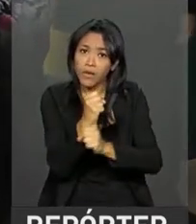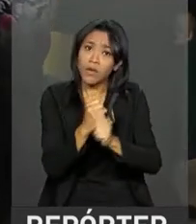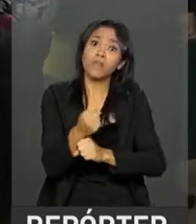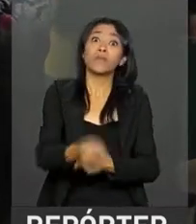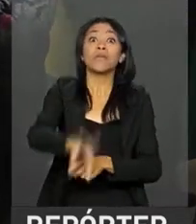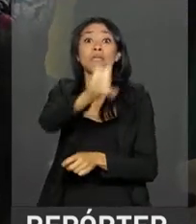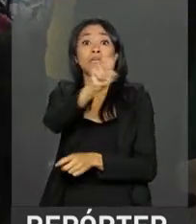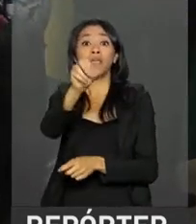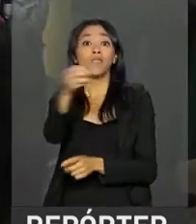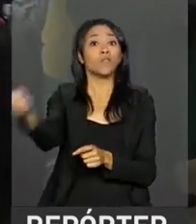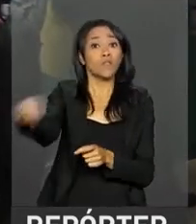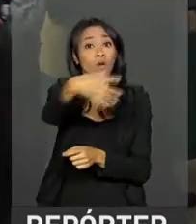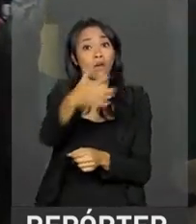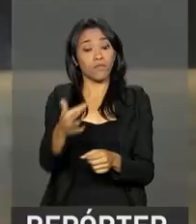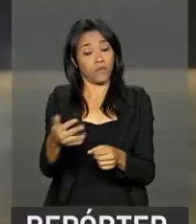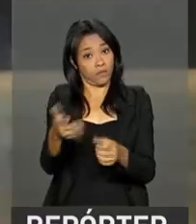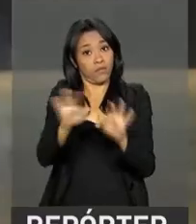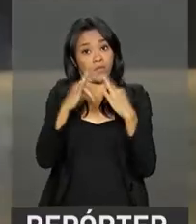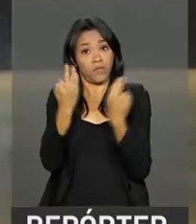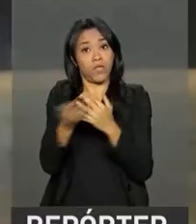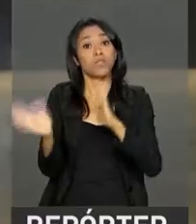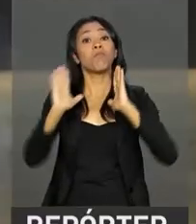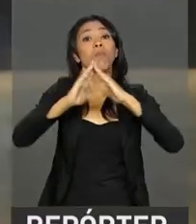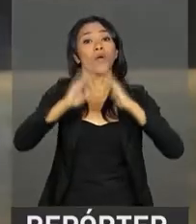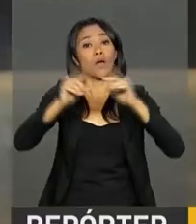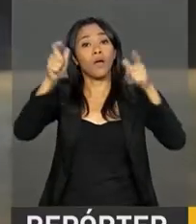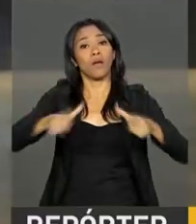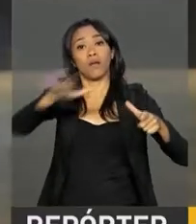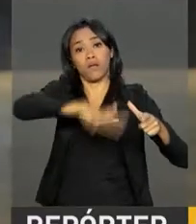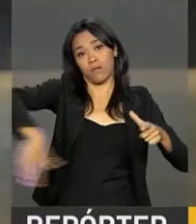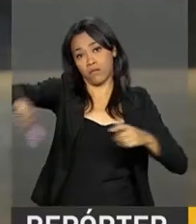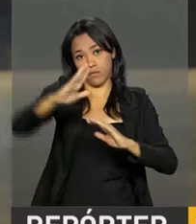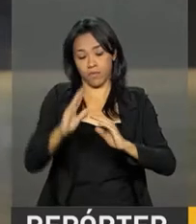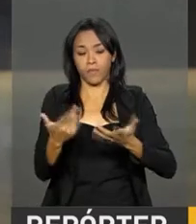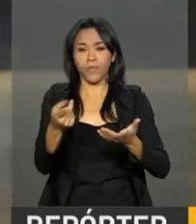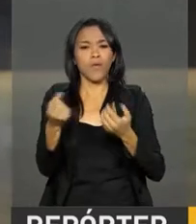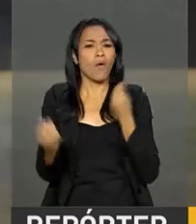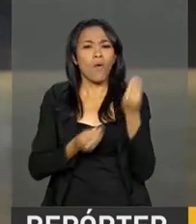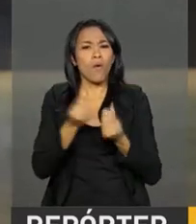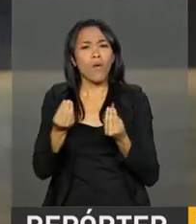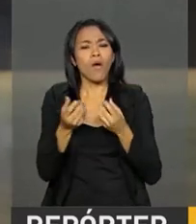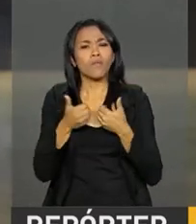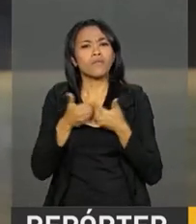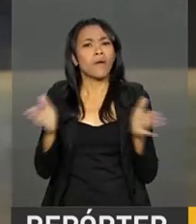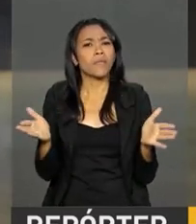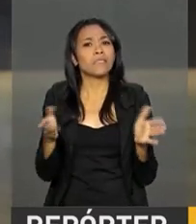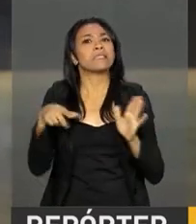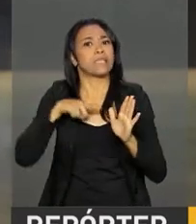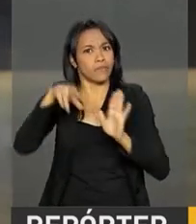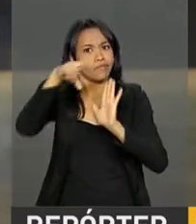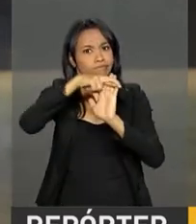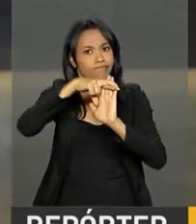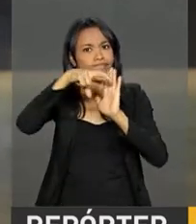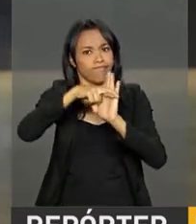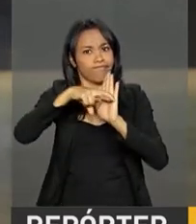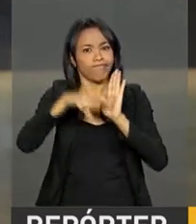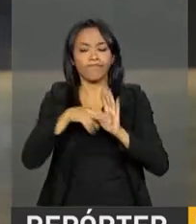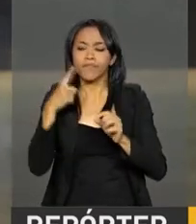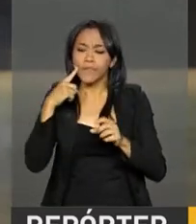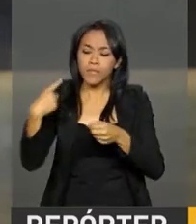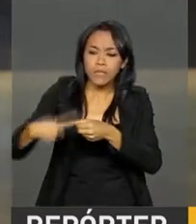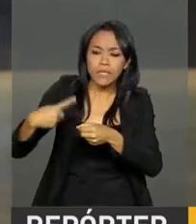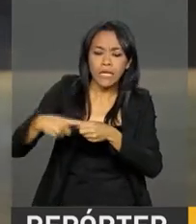novas famílias morando em nossa cidade a autorização para a abertura dos cursos levou em conta critérios como a necessidade da